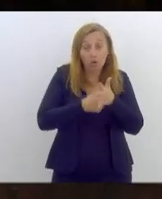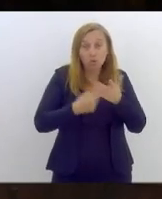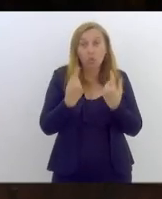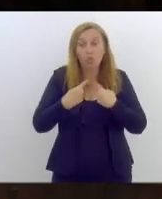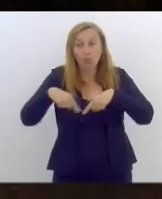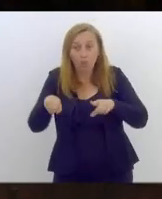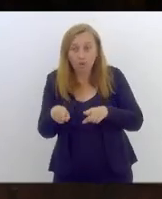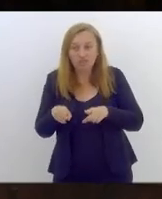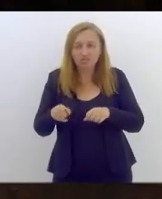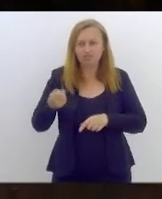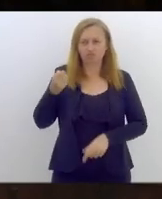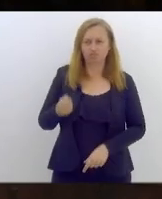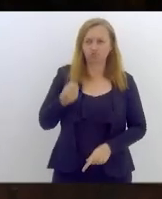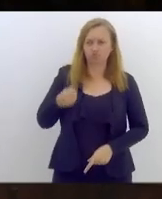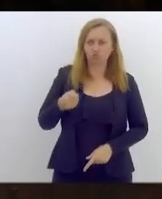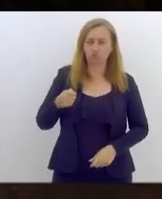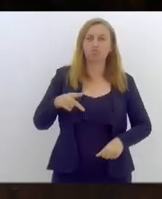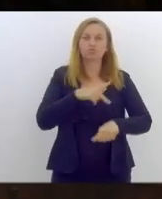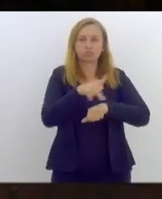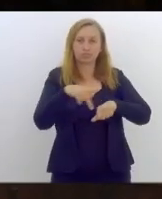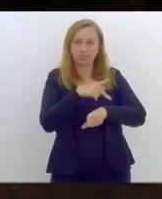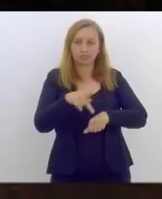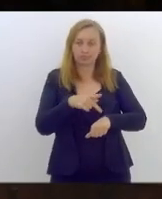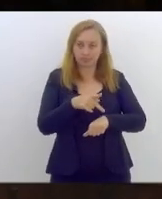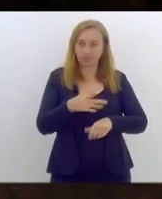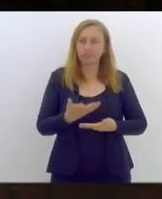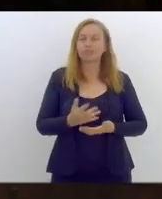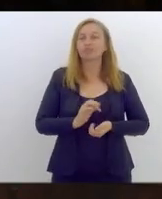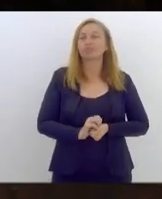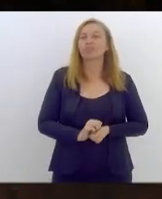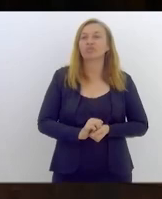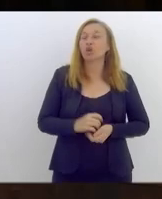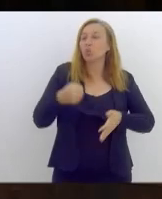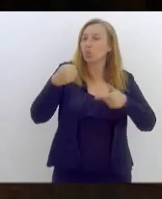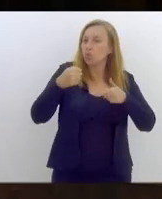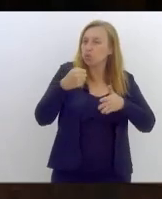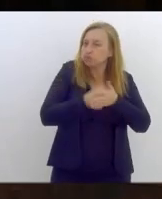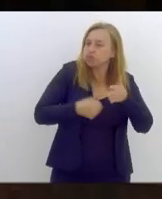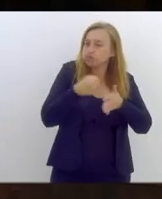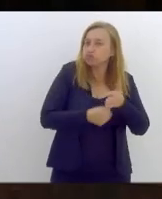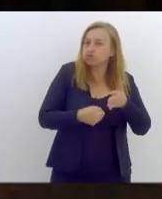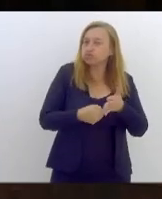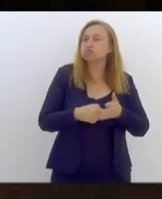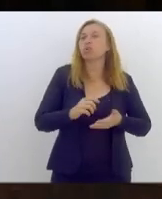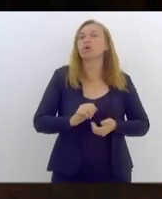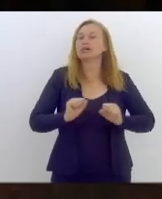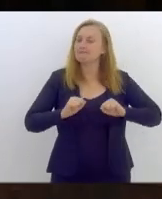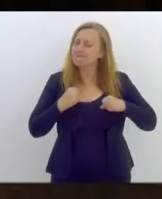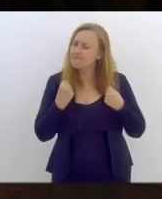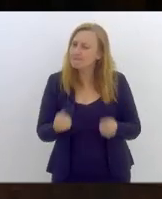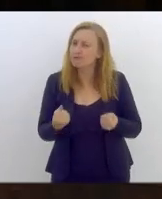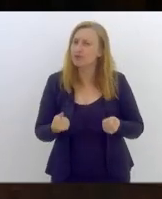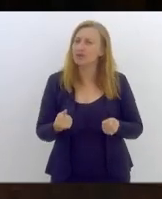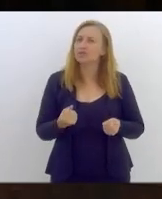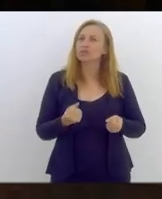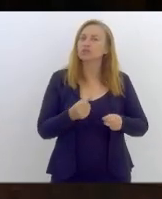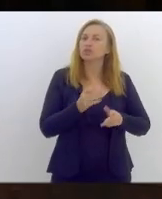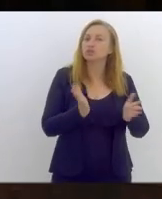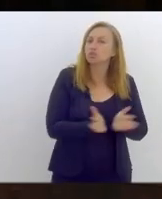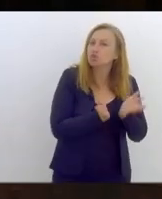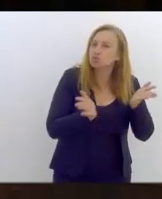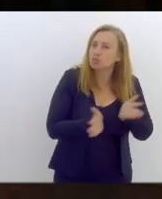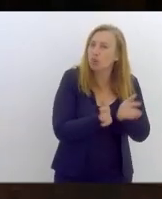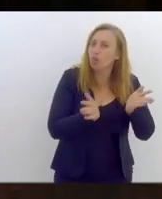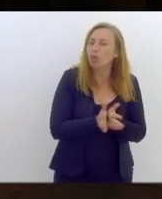contra a ditadura nesse país. Ele lutava em favor dos pobres,